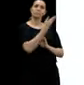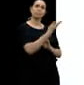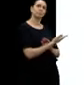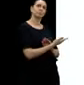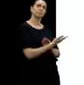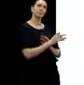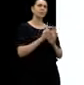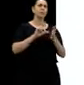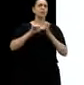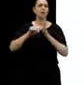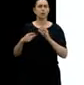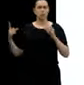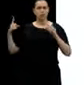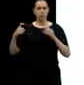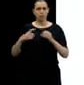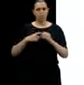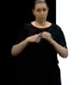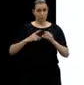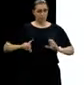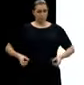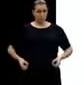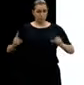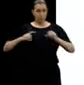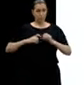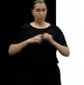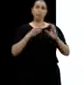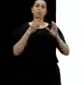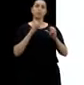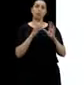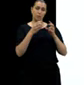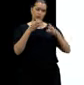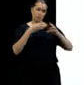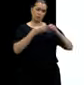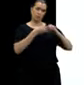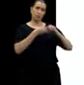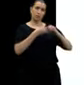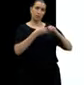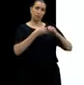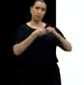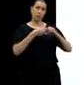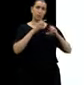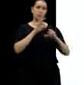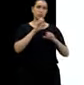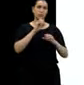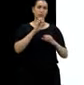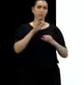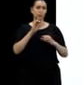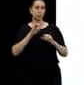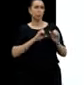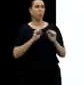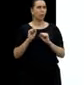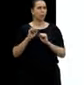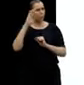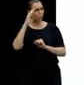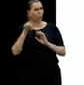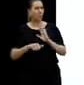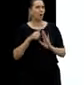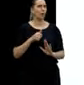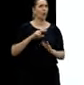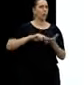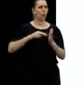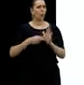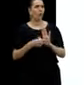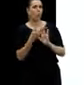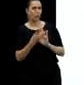Então, após a fecundação, essas células elas vão ser chamadas de totipotentes, que nós vamos entender um pouquinho o que